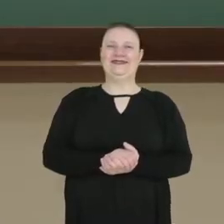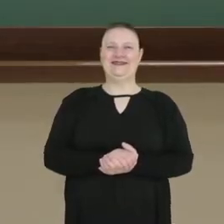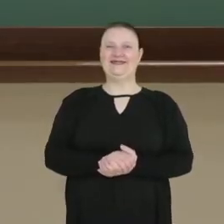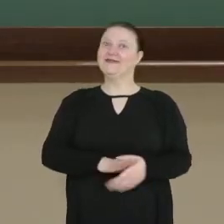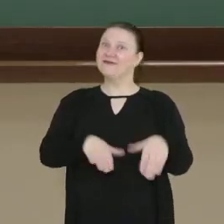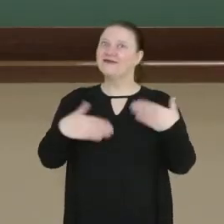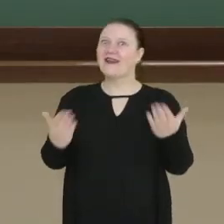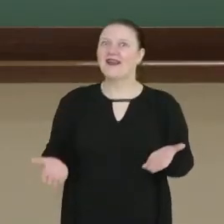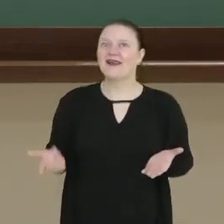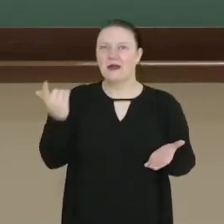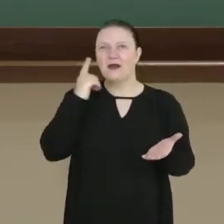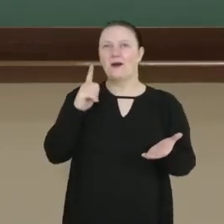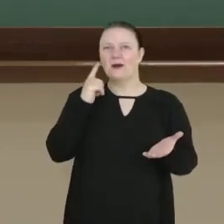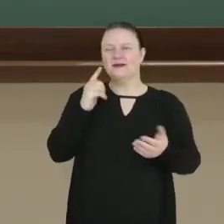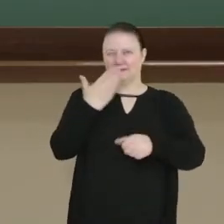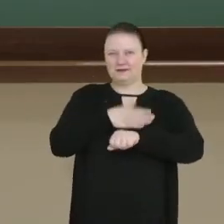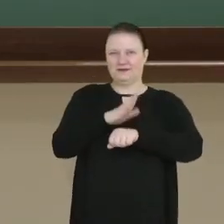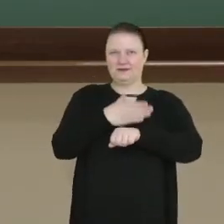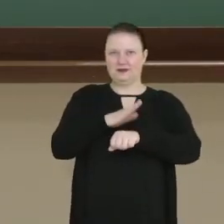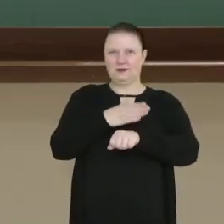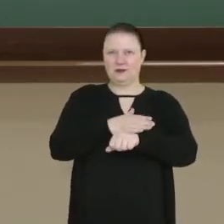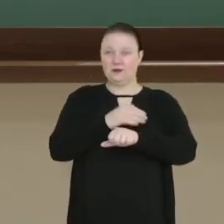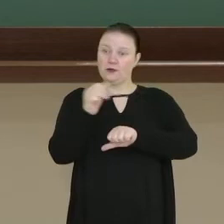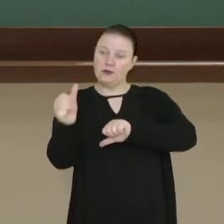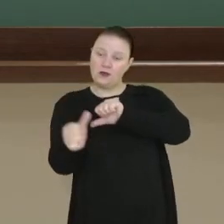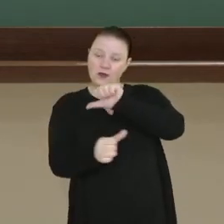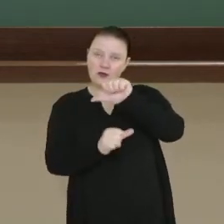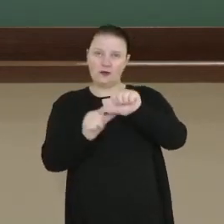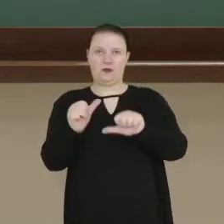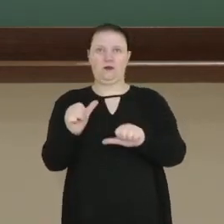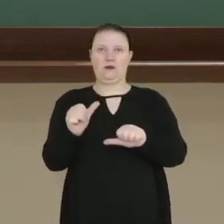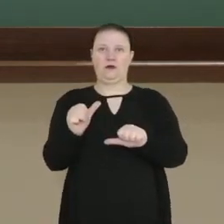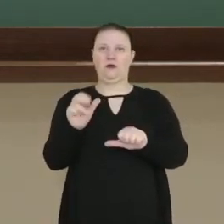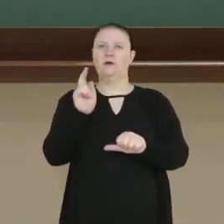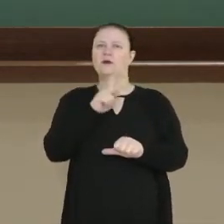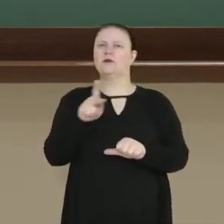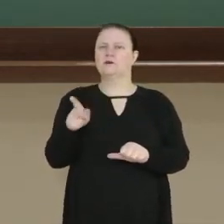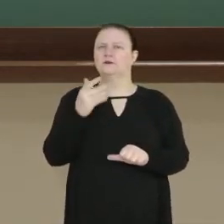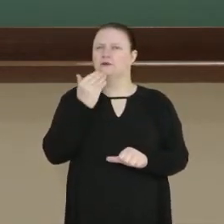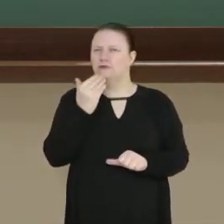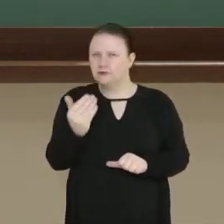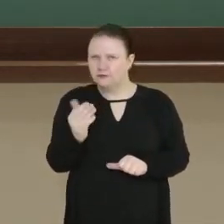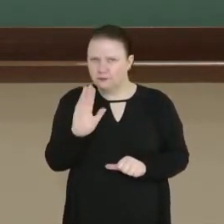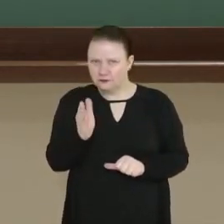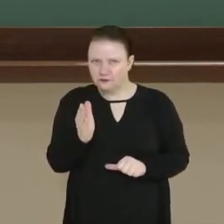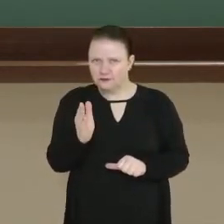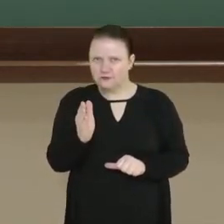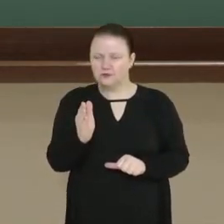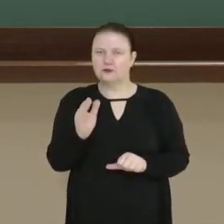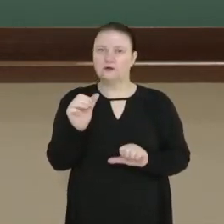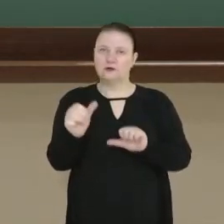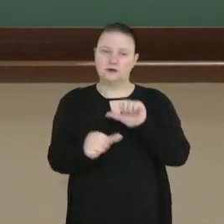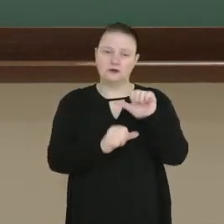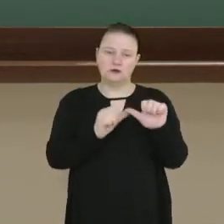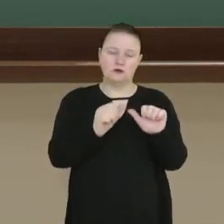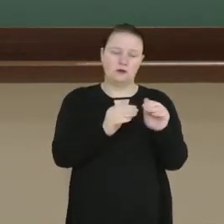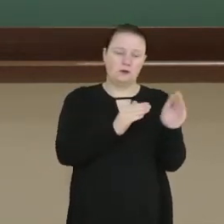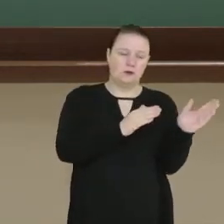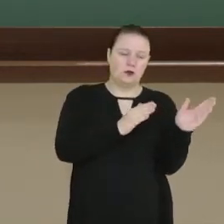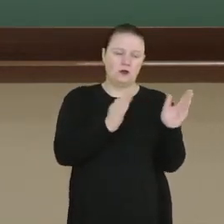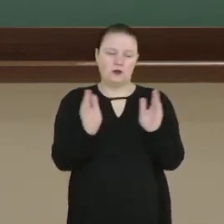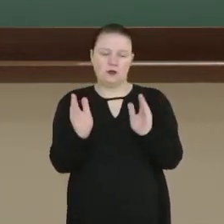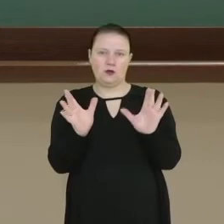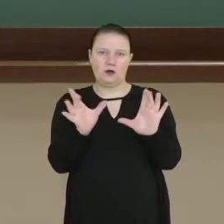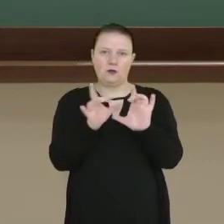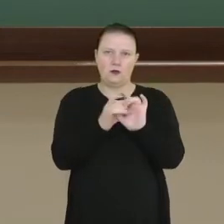E aí, vocês conseguiram então fazer essa transformação aqui que o professor solicitou para você? Então, transformar o período composto em 2